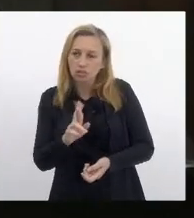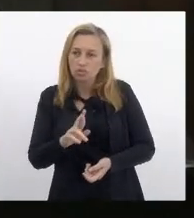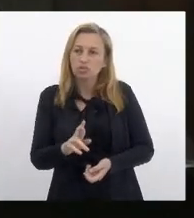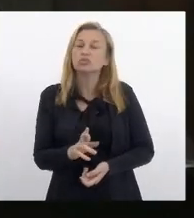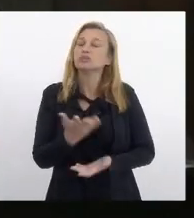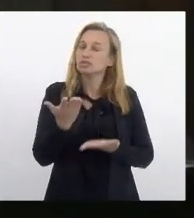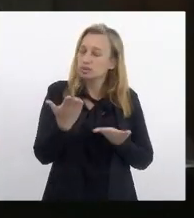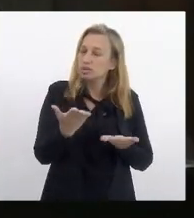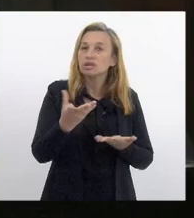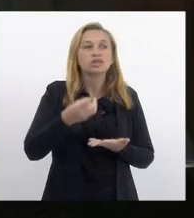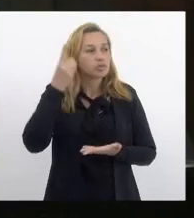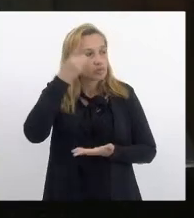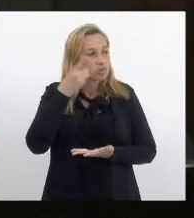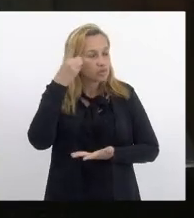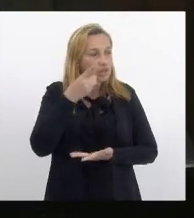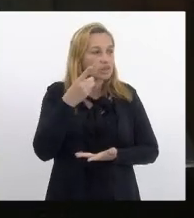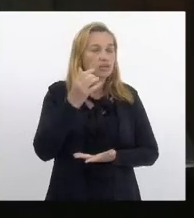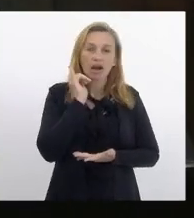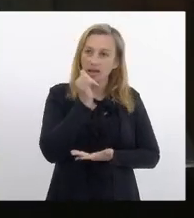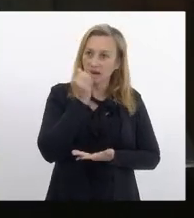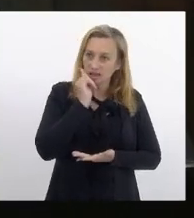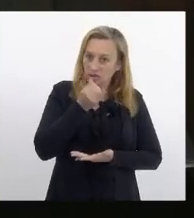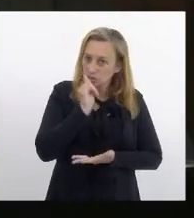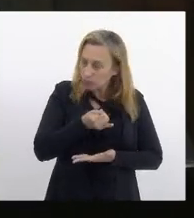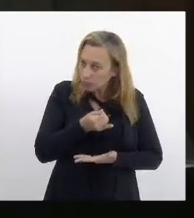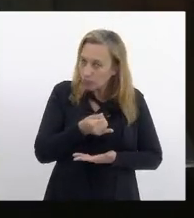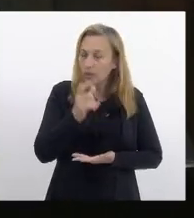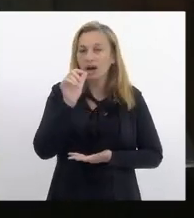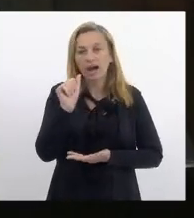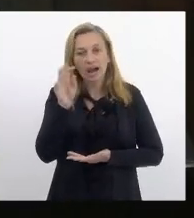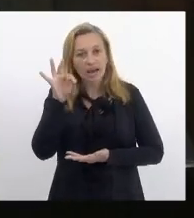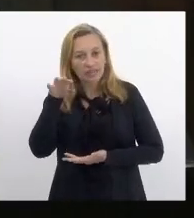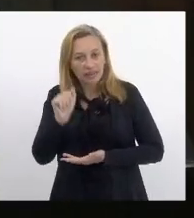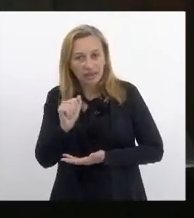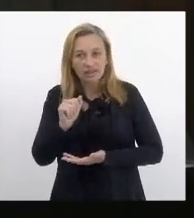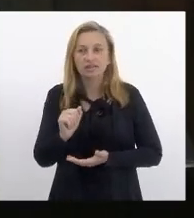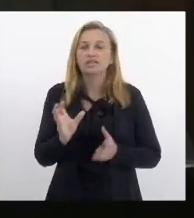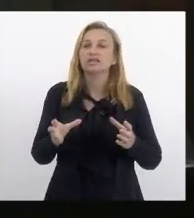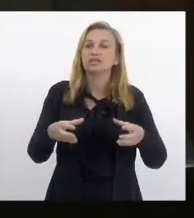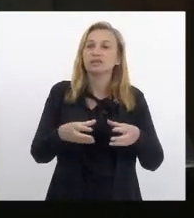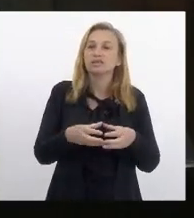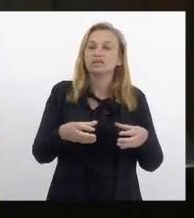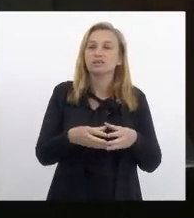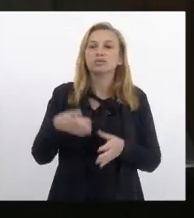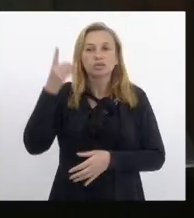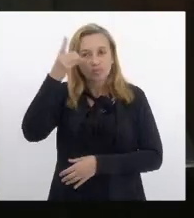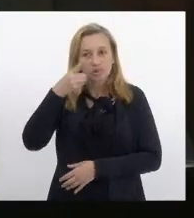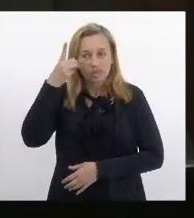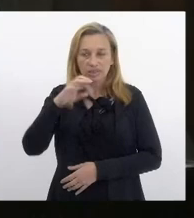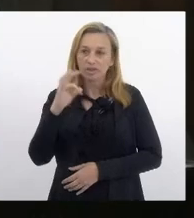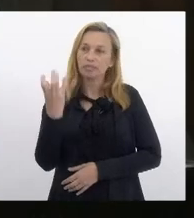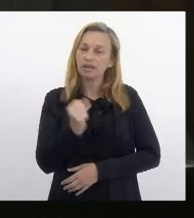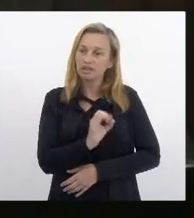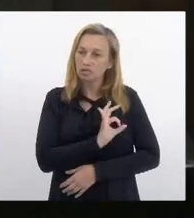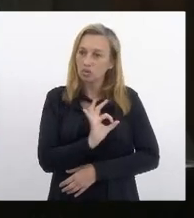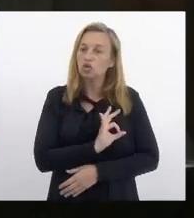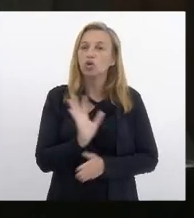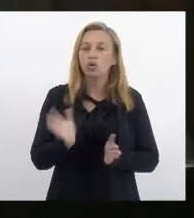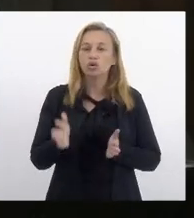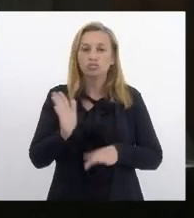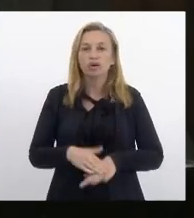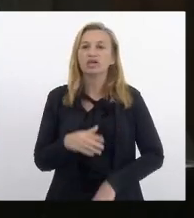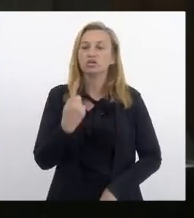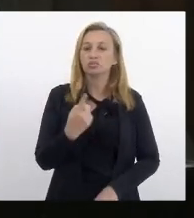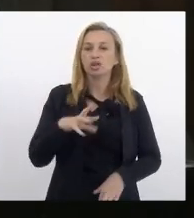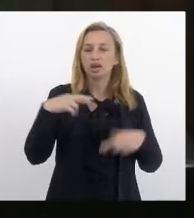da qual o deputado Átila Nunes é o relator, presidida pela deputada Marta Rocha. Eu sou membro efetivo. Hoje fizemos mais uma reunião para